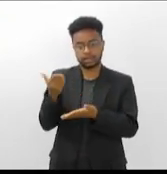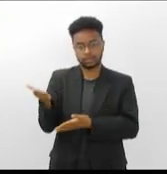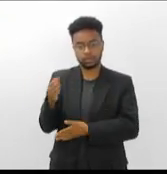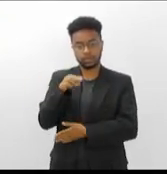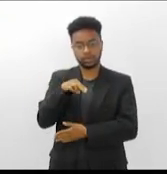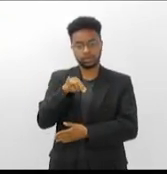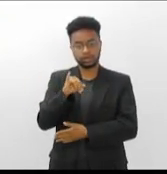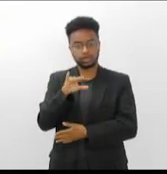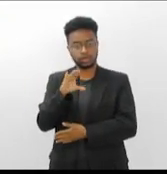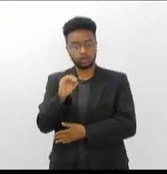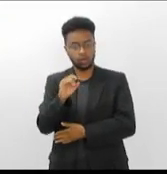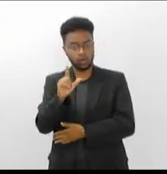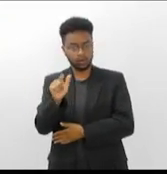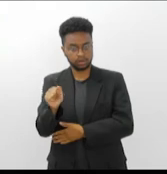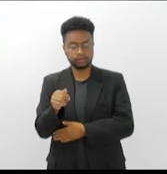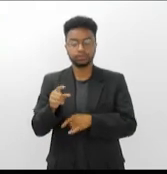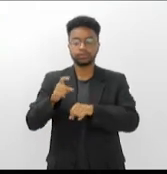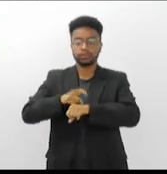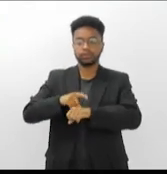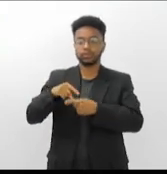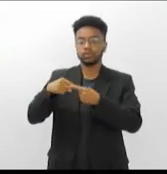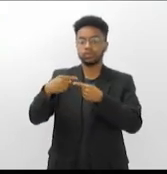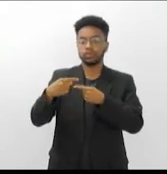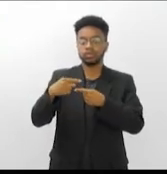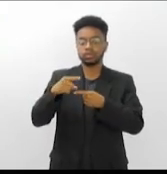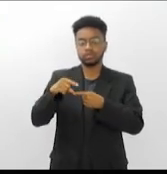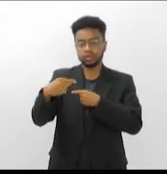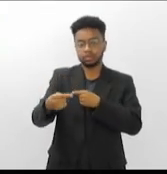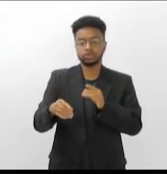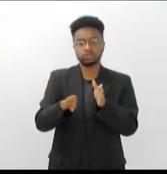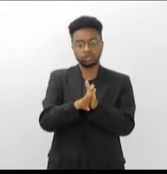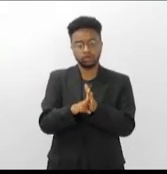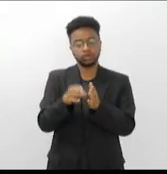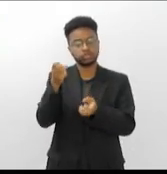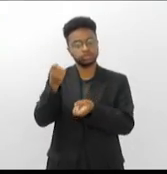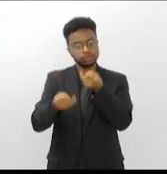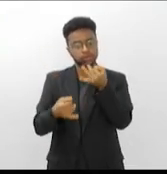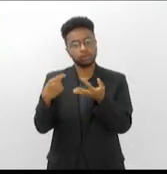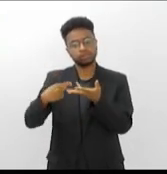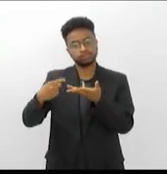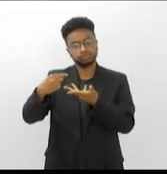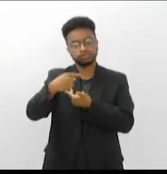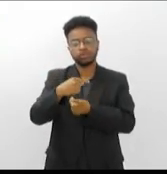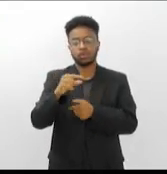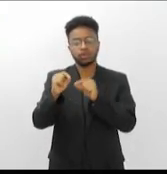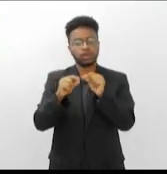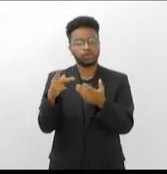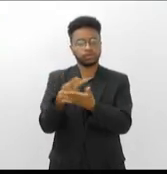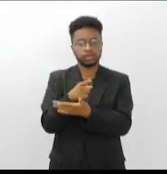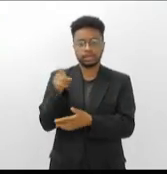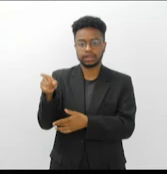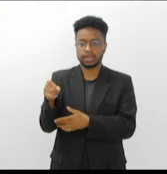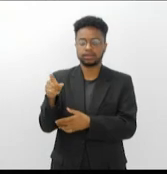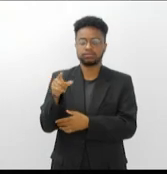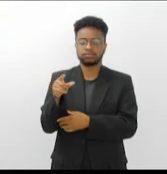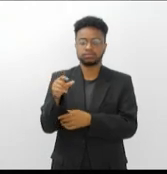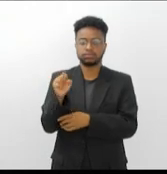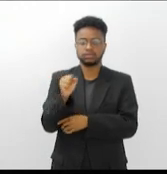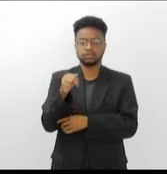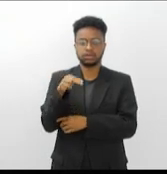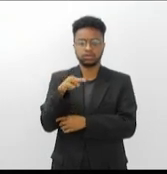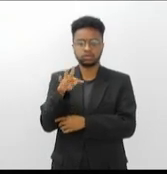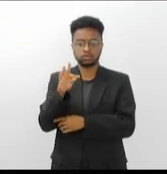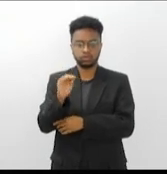Nicola. Chegamos lá, passamos toda a situação do distrito de Santo Aleixo e